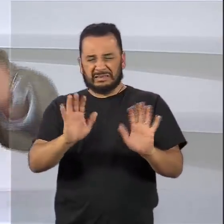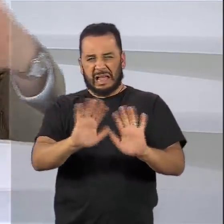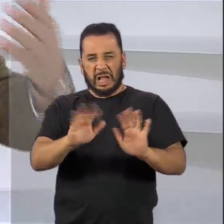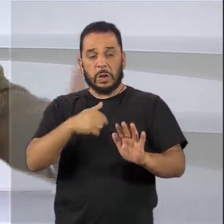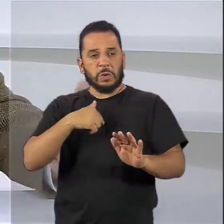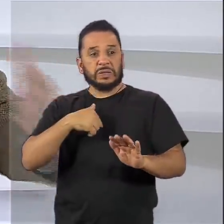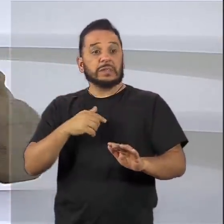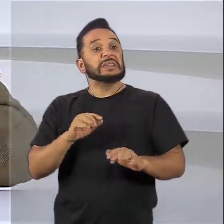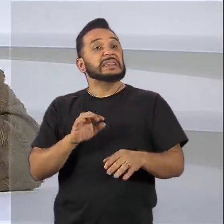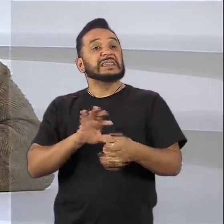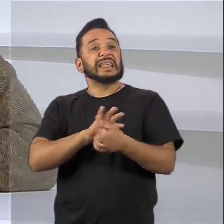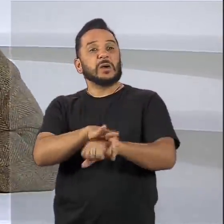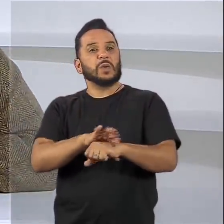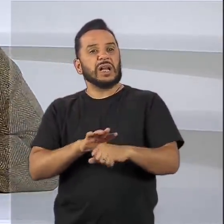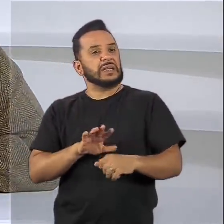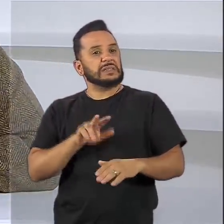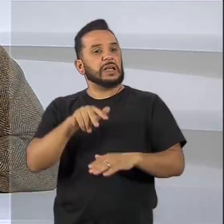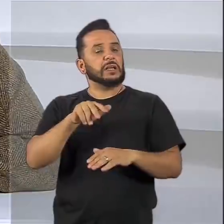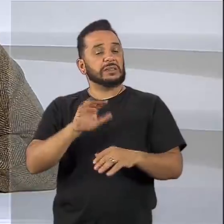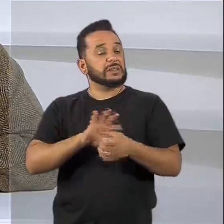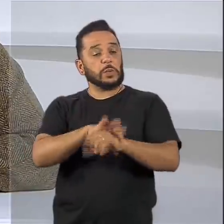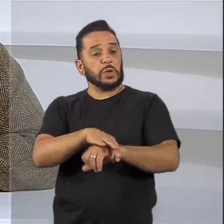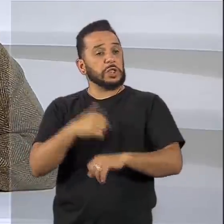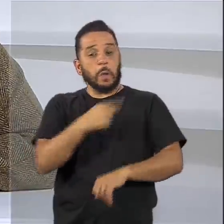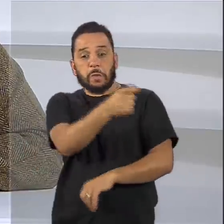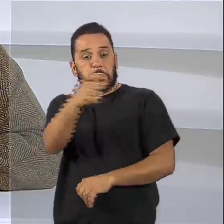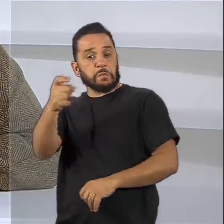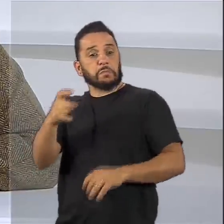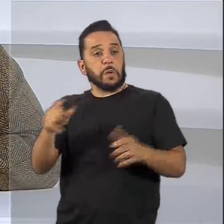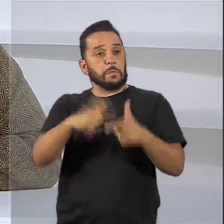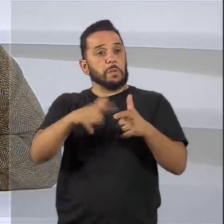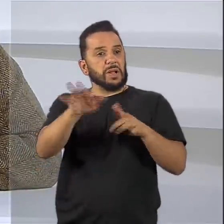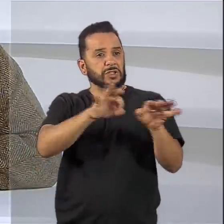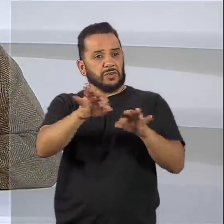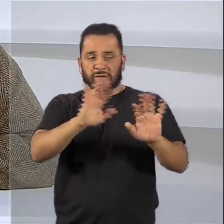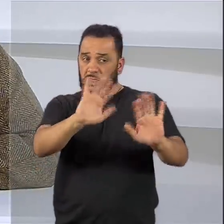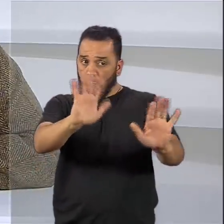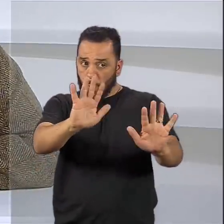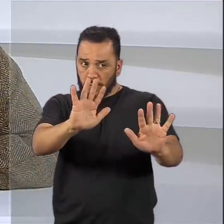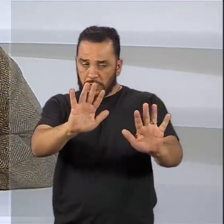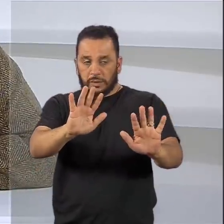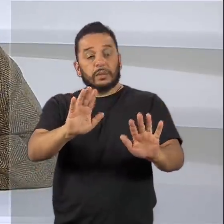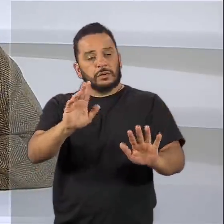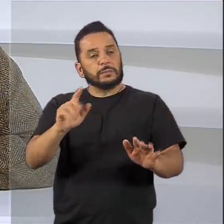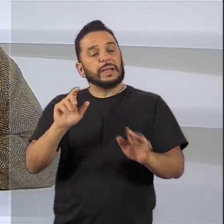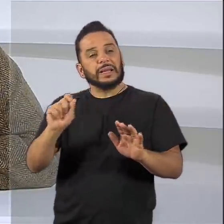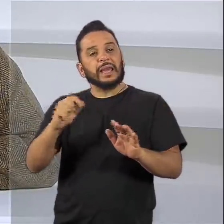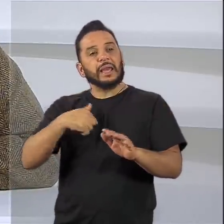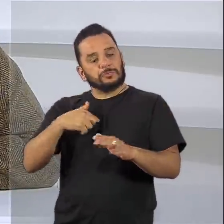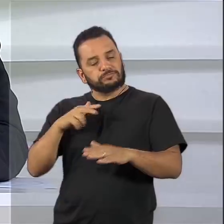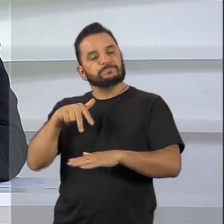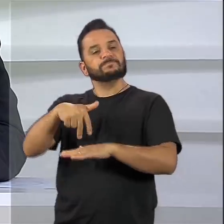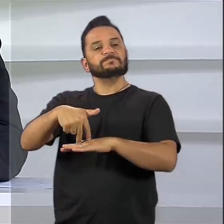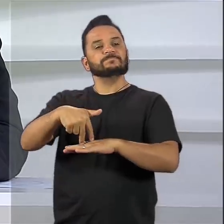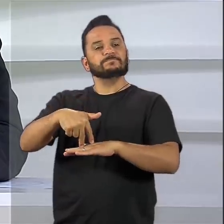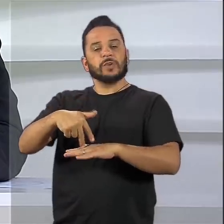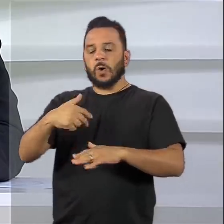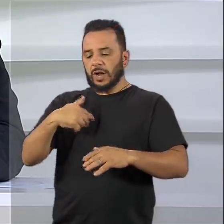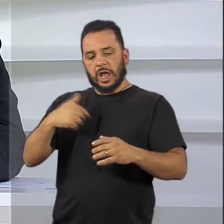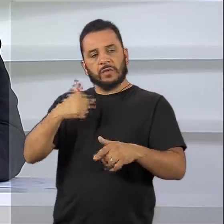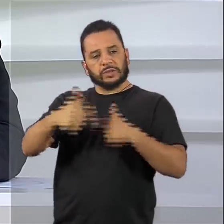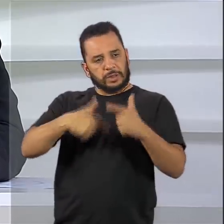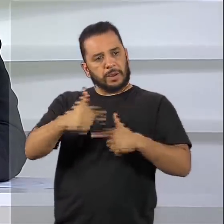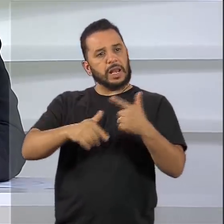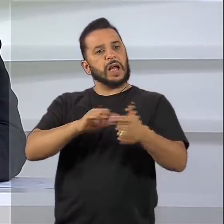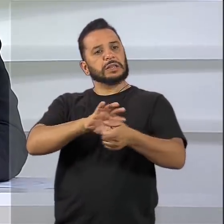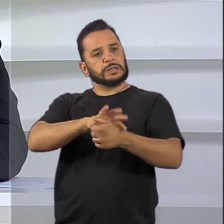em reestruturar o Estado brasileiro para que as pessoas vivam em paz. Então, acho que esse é um tema determinante dessa campanha. Mas é estranho